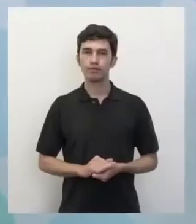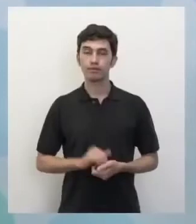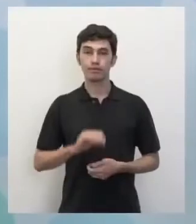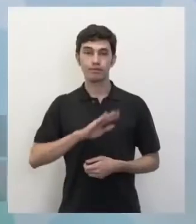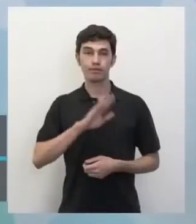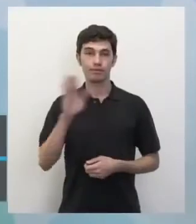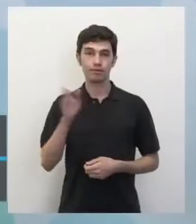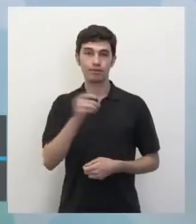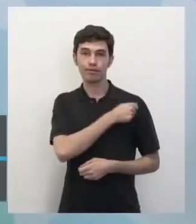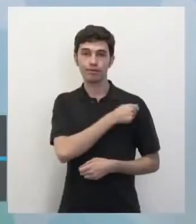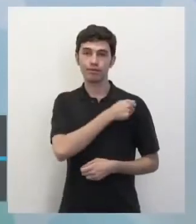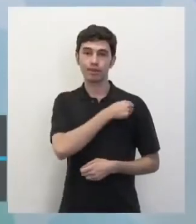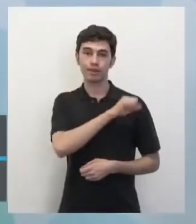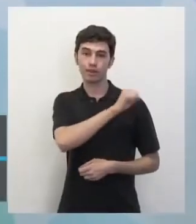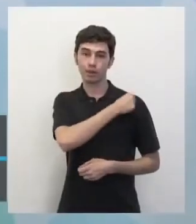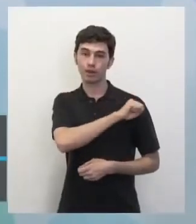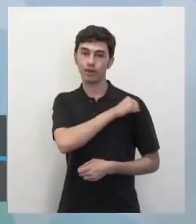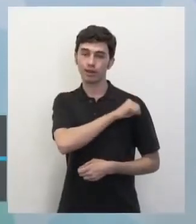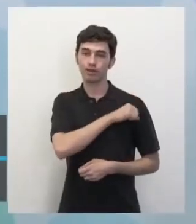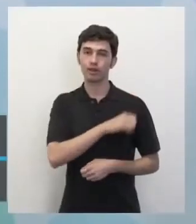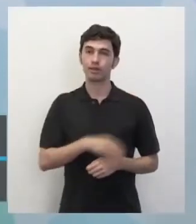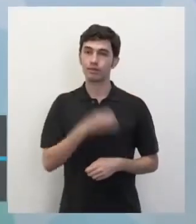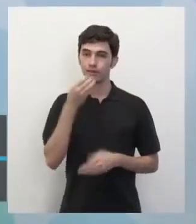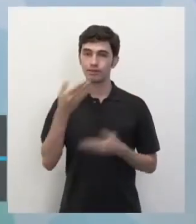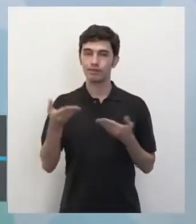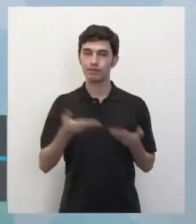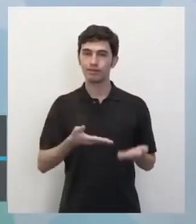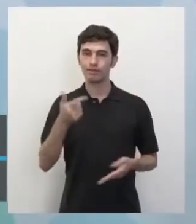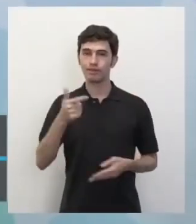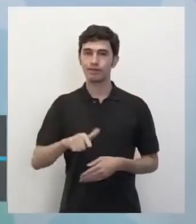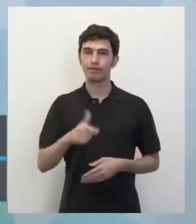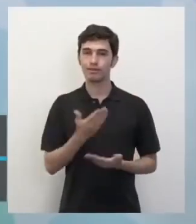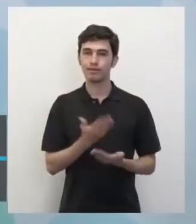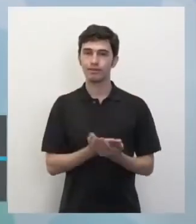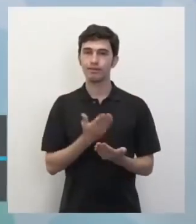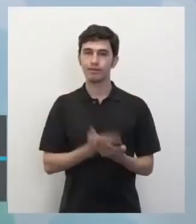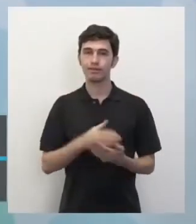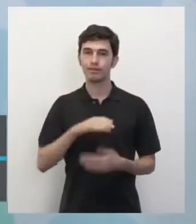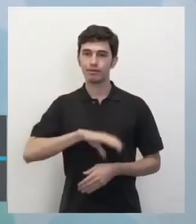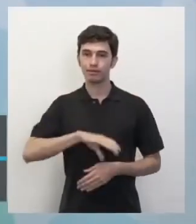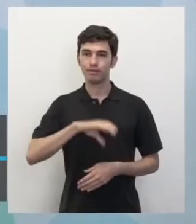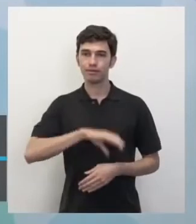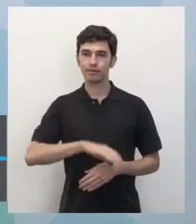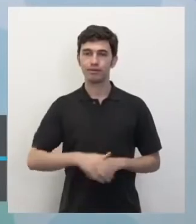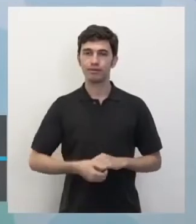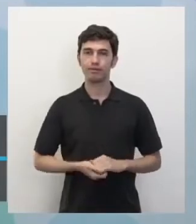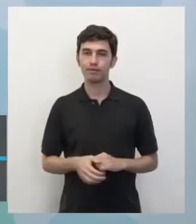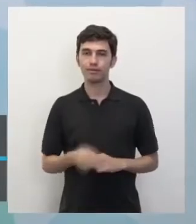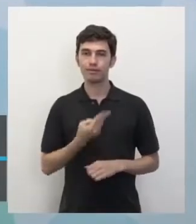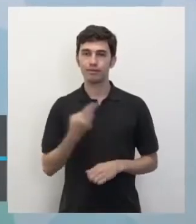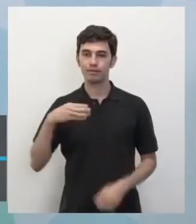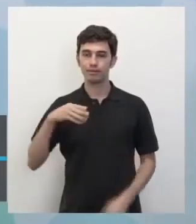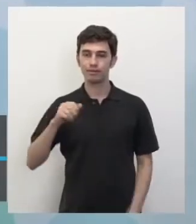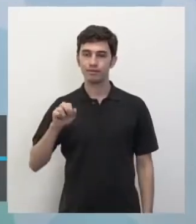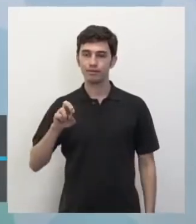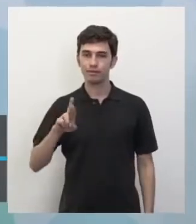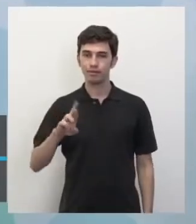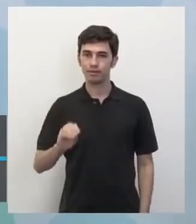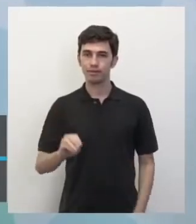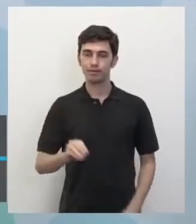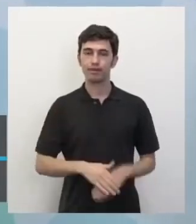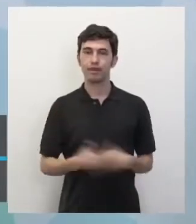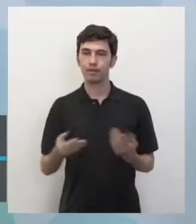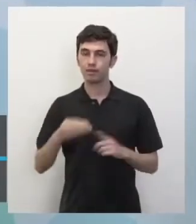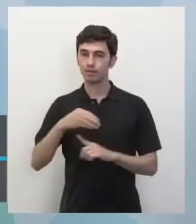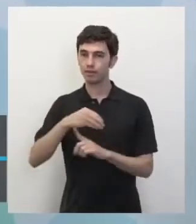Olá, alunos do 8º ano, bem-vindos a mais uma aula de língua portuguesa. Eu sou o professor Mauro Farias, vou moderar hoje a aula